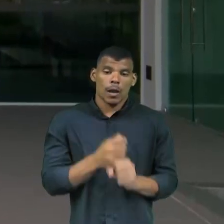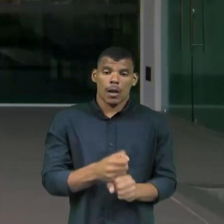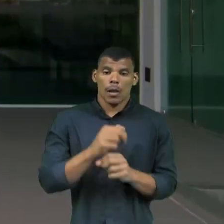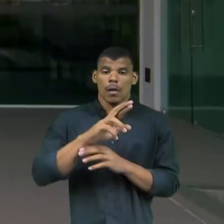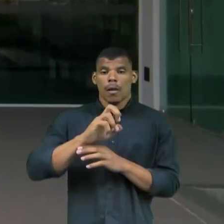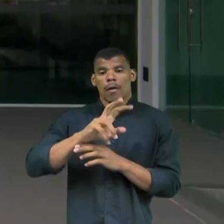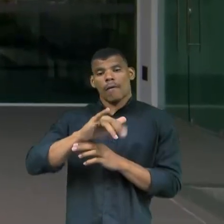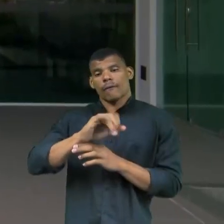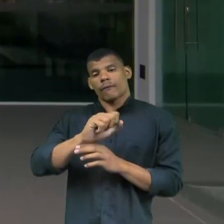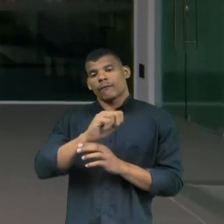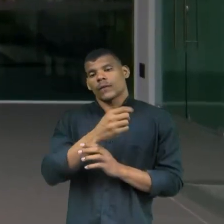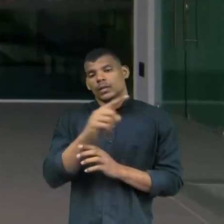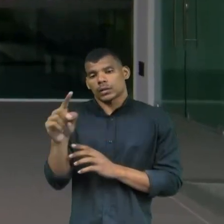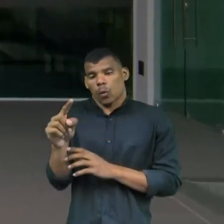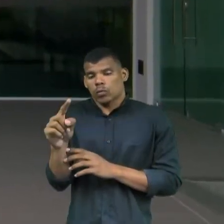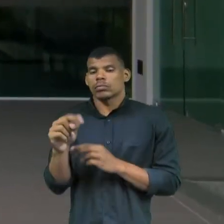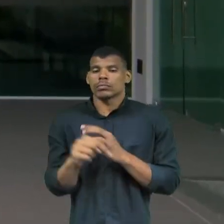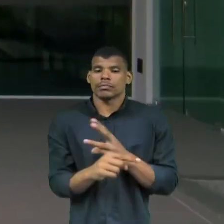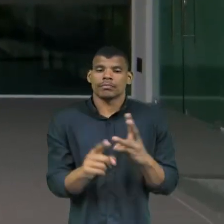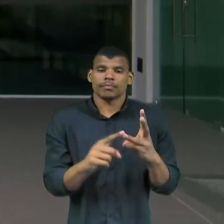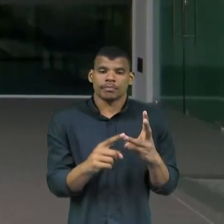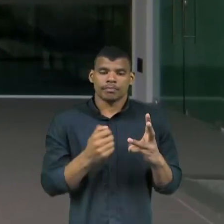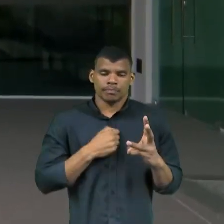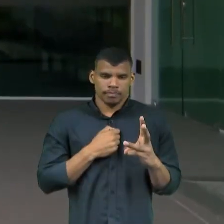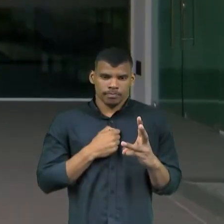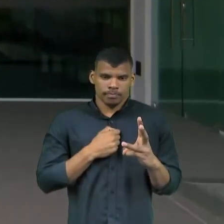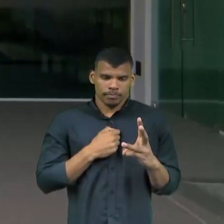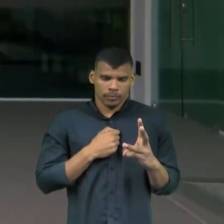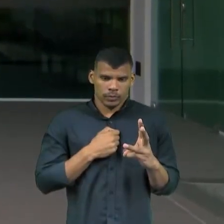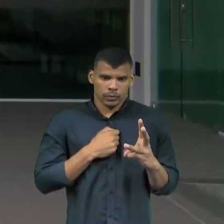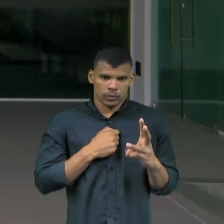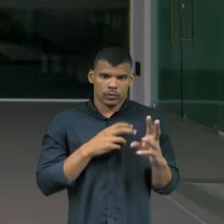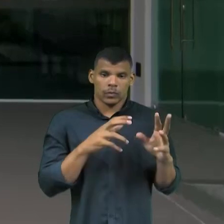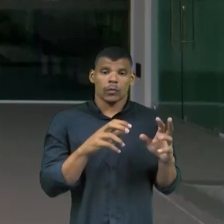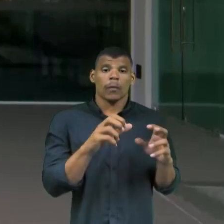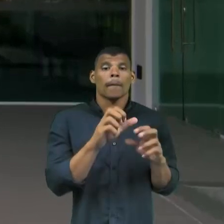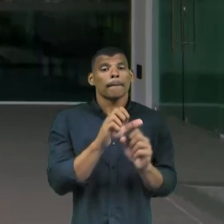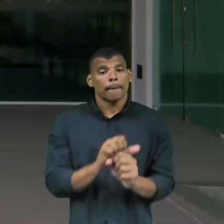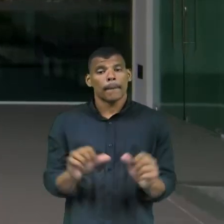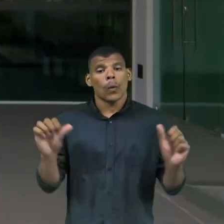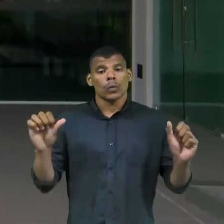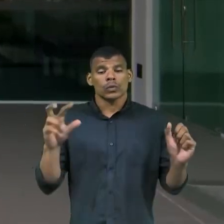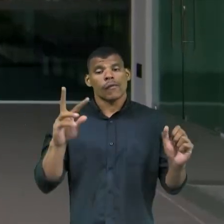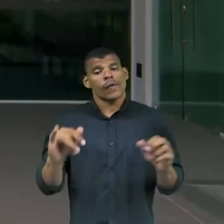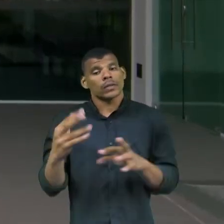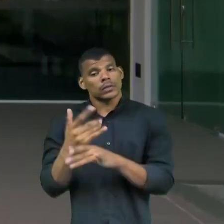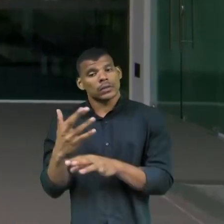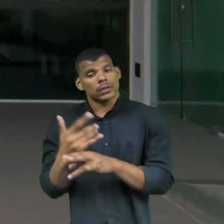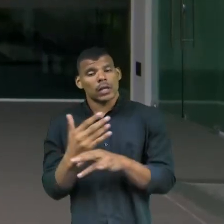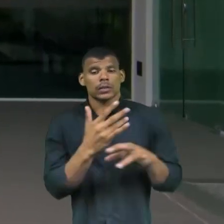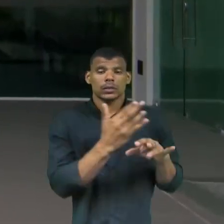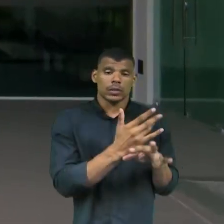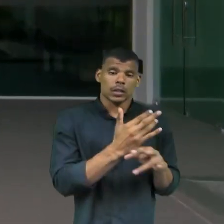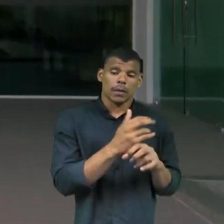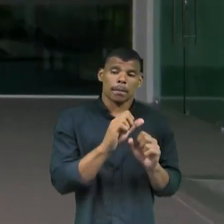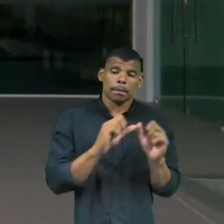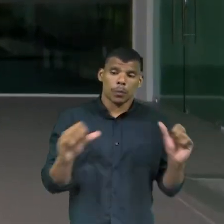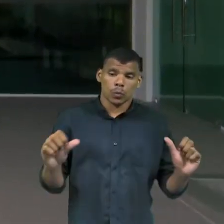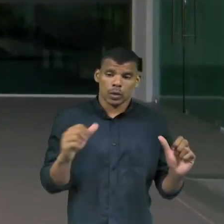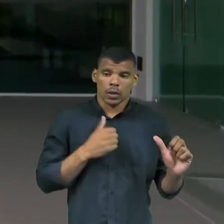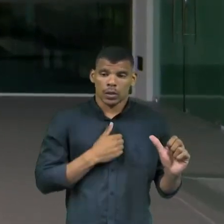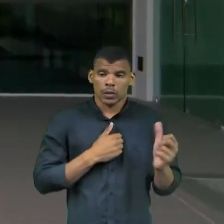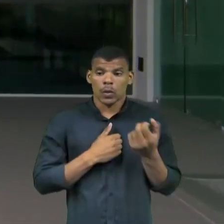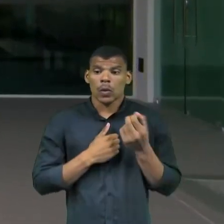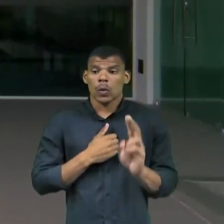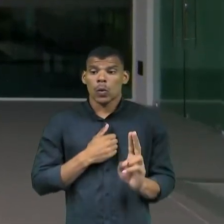a alteração de seus dados cadastrais, fazer a transferência, aquele eleitor que precisa mudar de uma cidade para outra, ou aquele eleitor